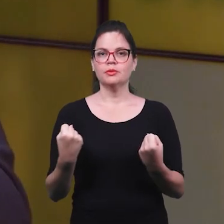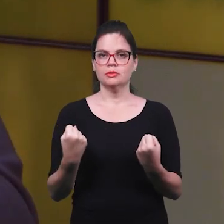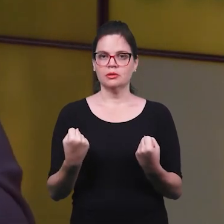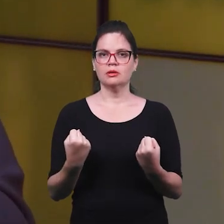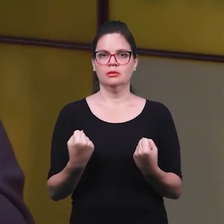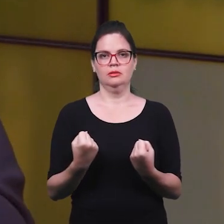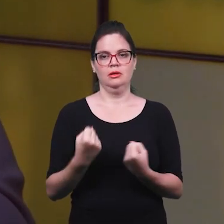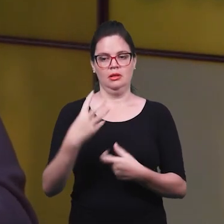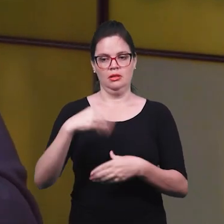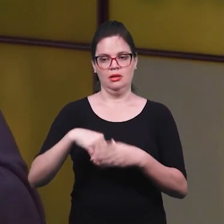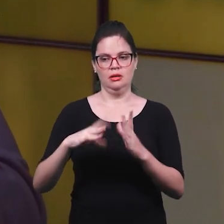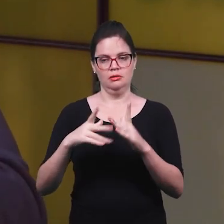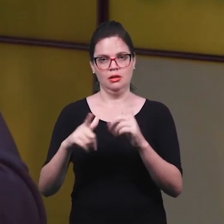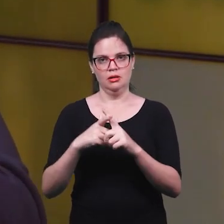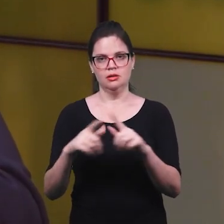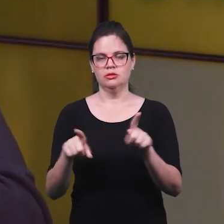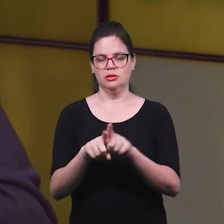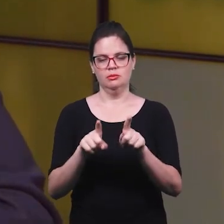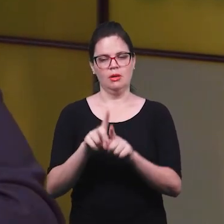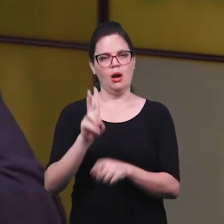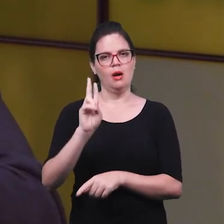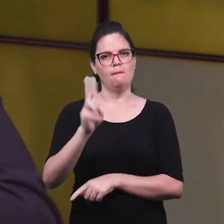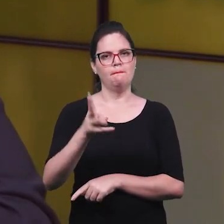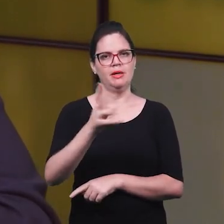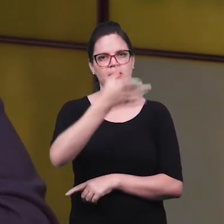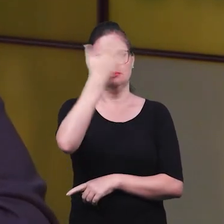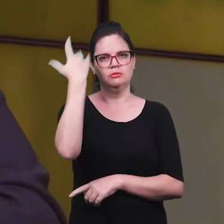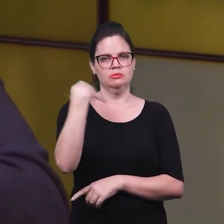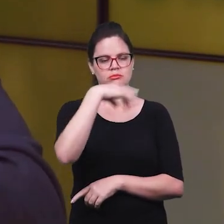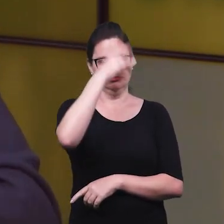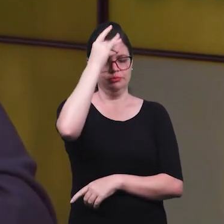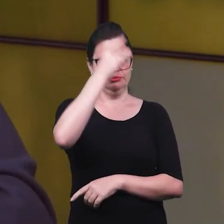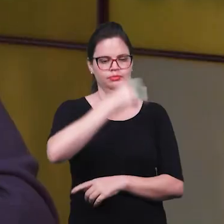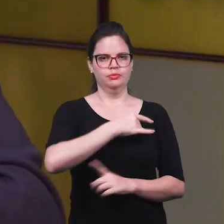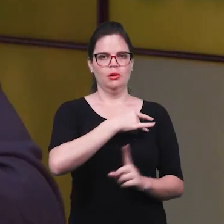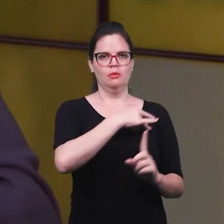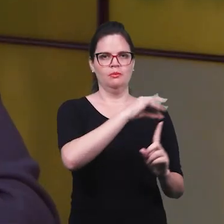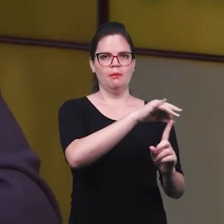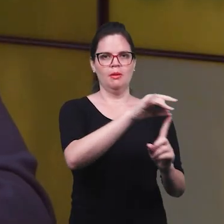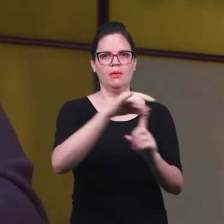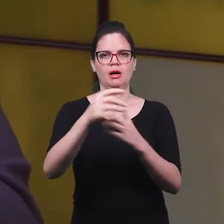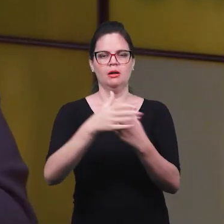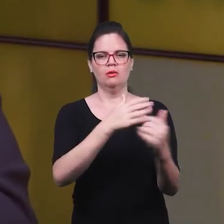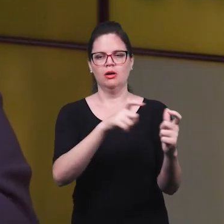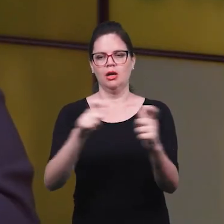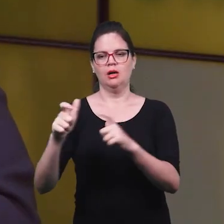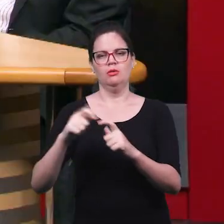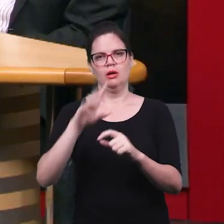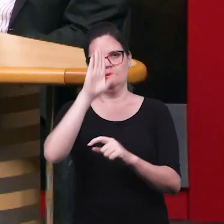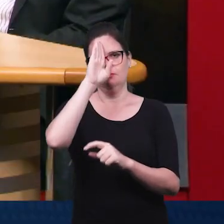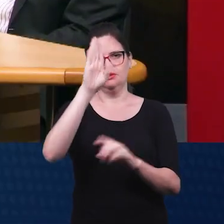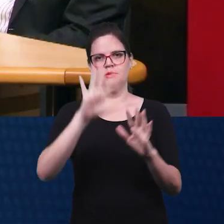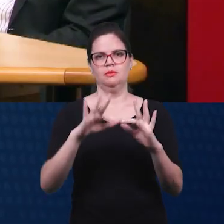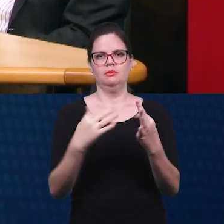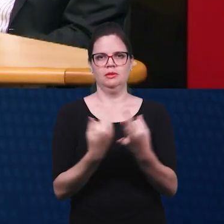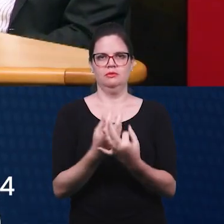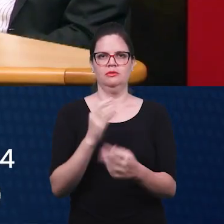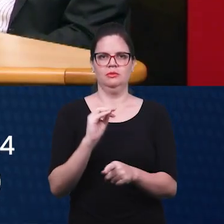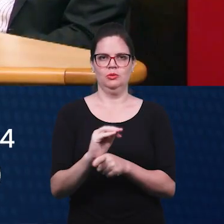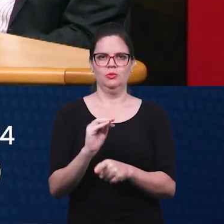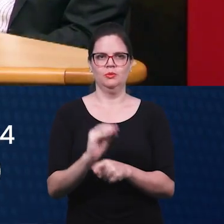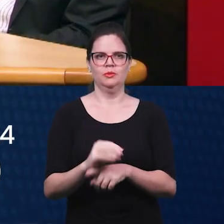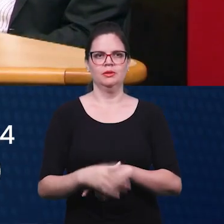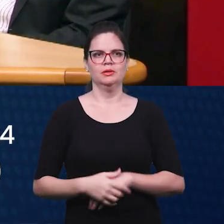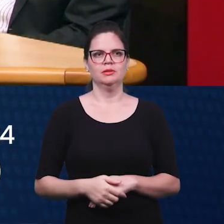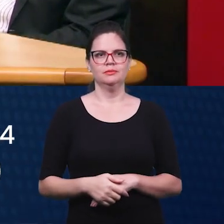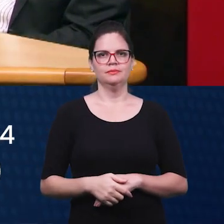do Senhor, é o mesmo Espírito Santo que habita em nós para nós cuidarmos da nossa família. Glória a Deus. Essa expressão